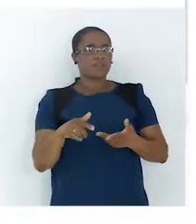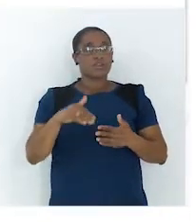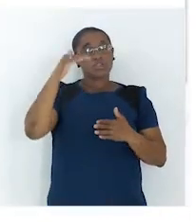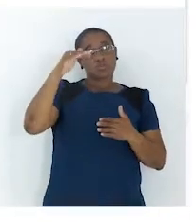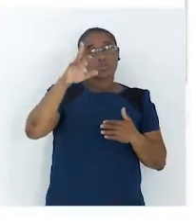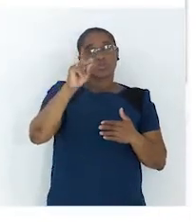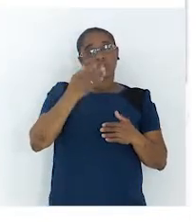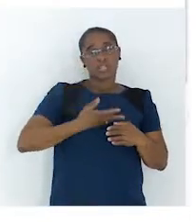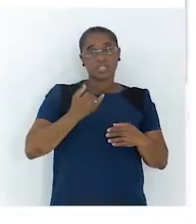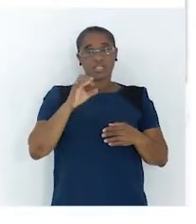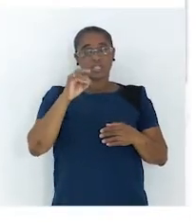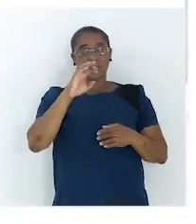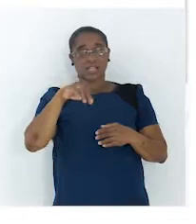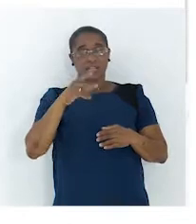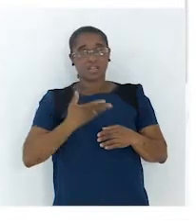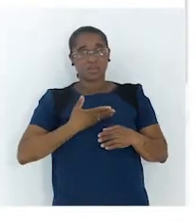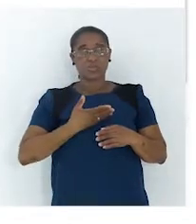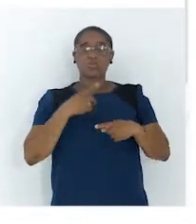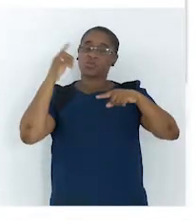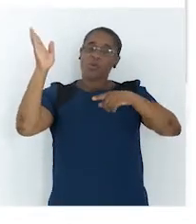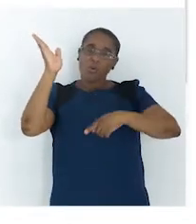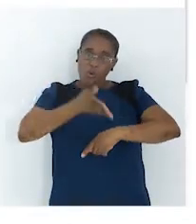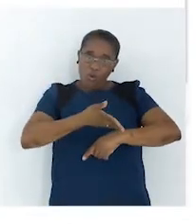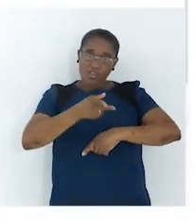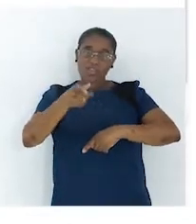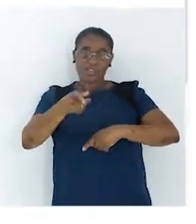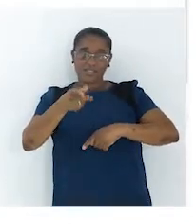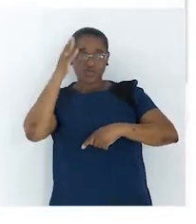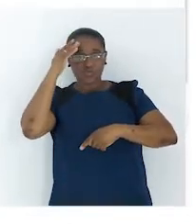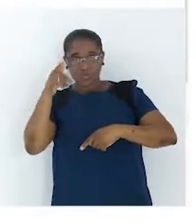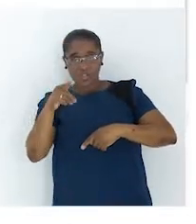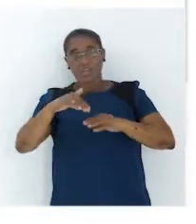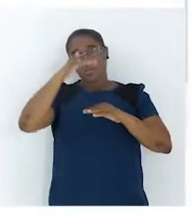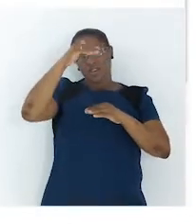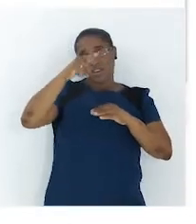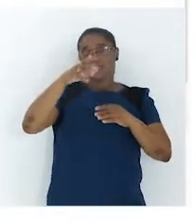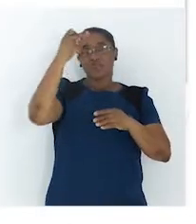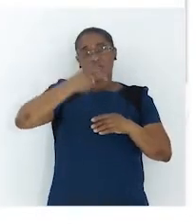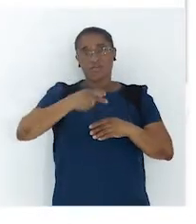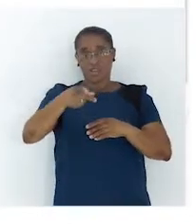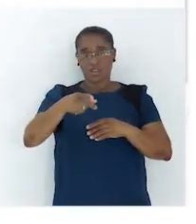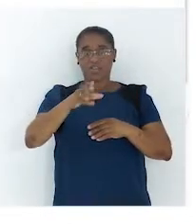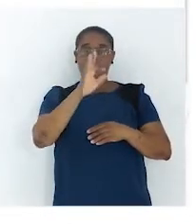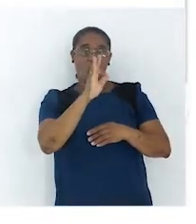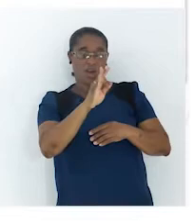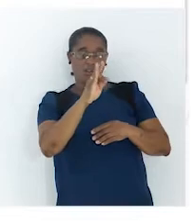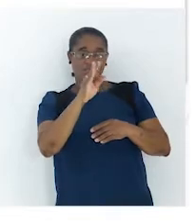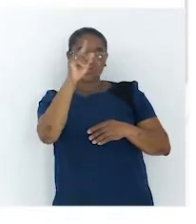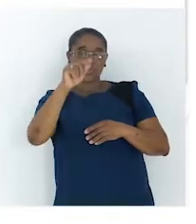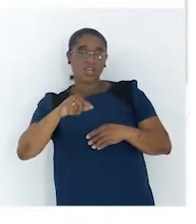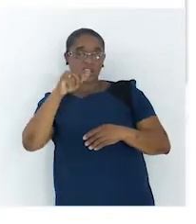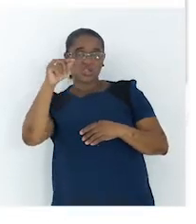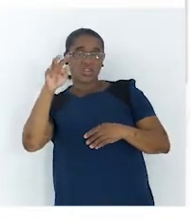igual ao índice portamos esses poente e o índice bem como um grande caso ficamos com quatro